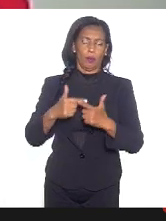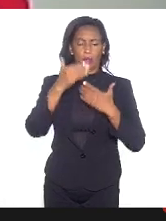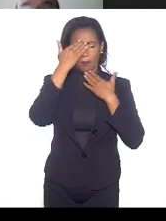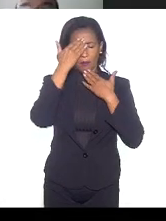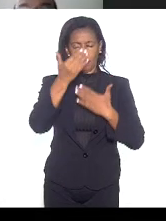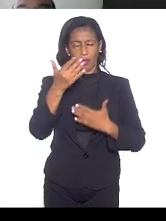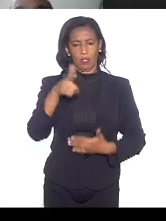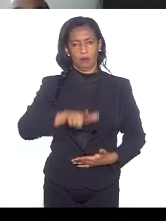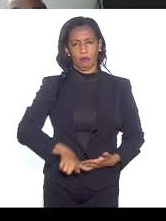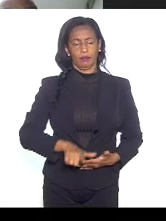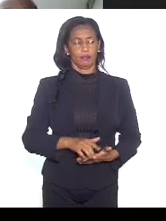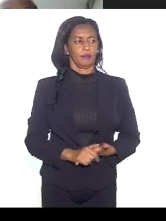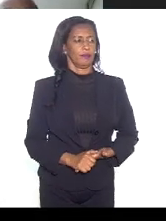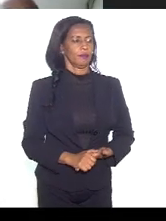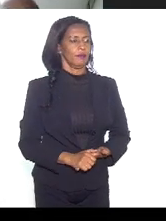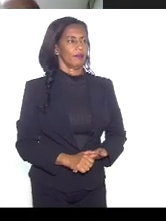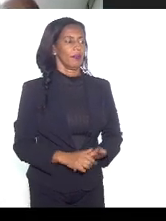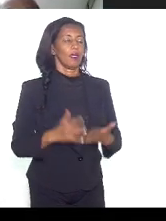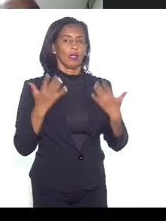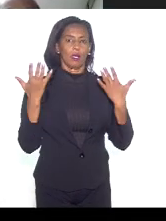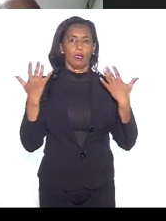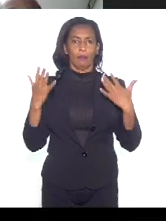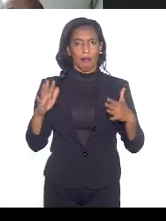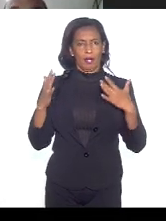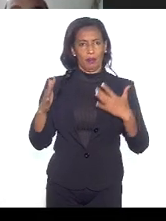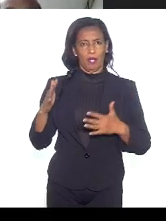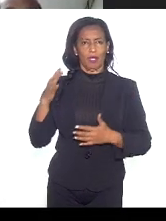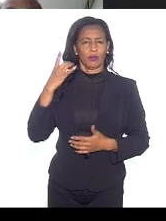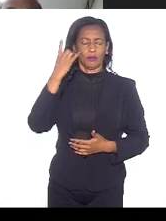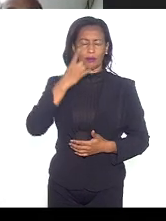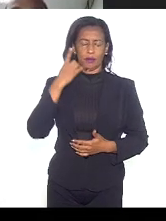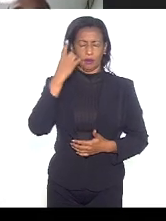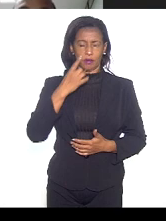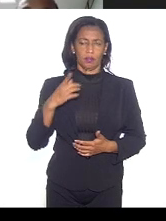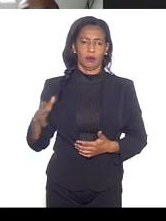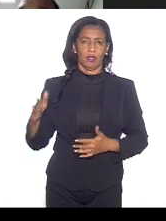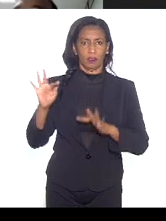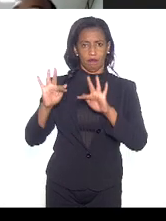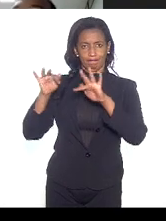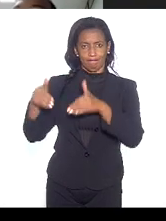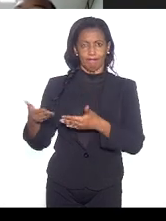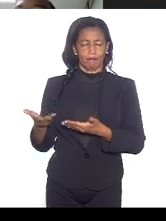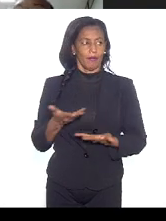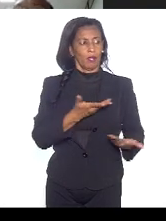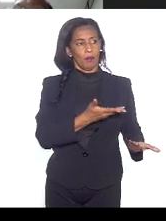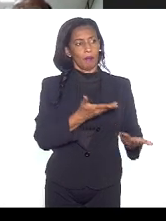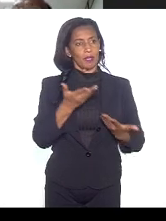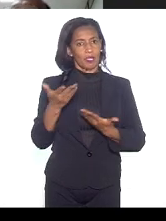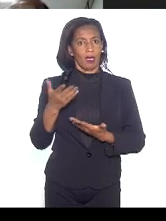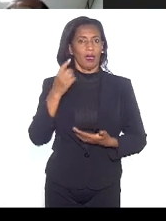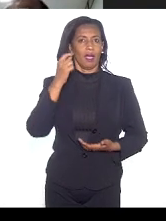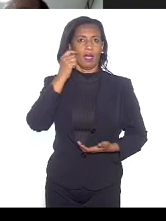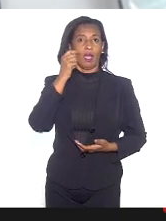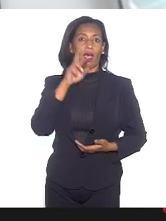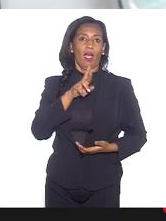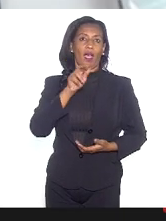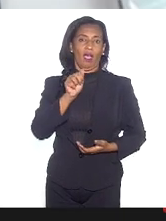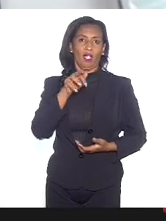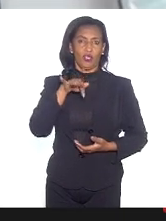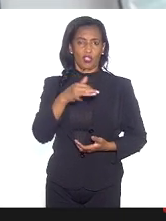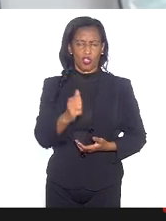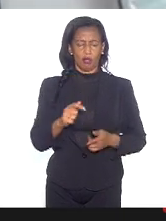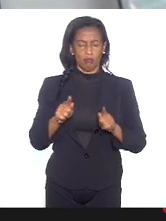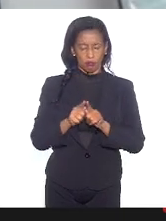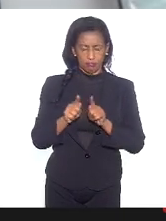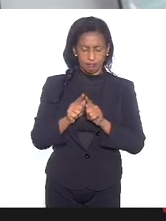vez. Parabéns, deputada Marta Rocha. A deputada Marta Rocha se refere aos expedientes. Antes de passar a palavra para o deputado Ratinho, quero deixar claro